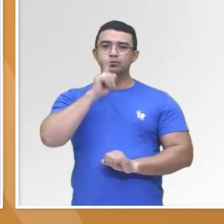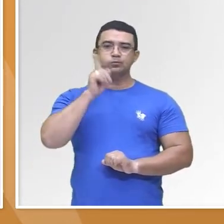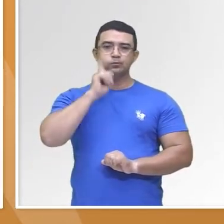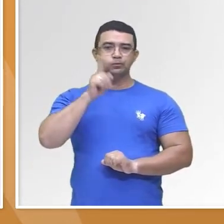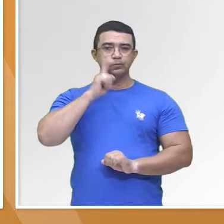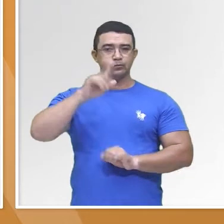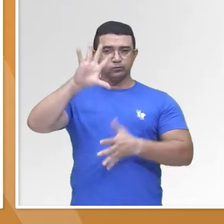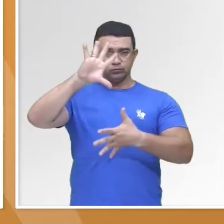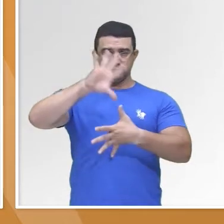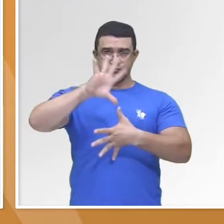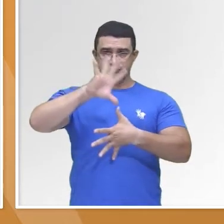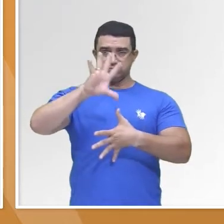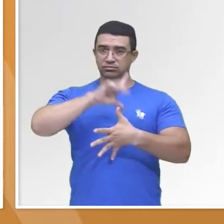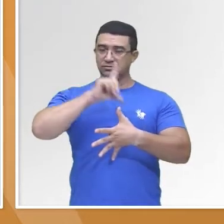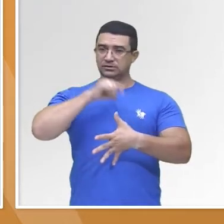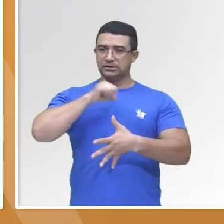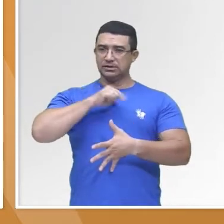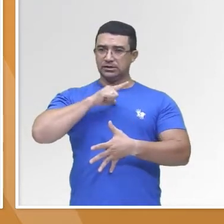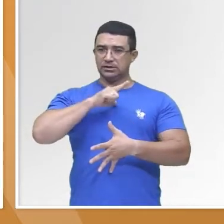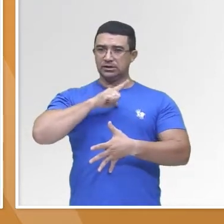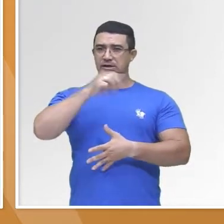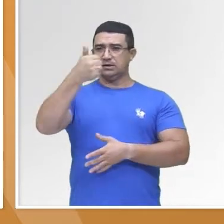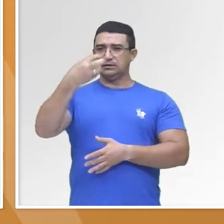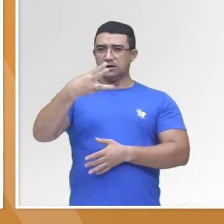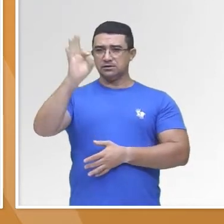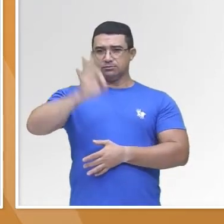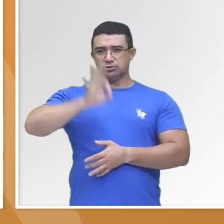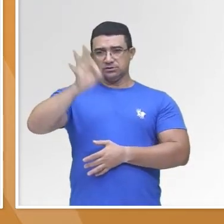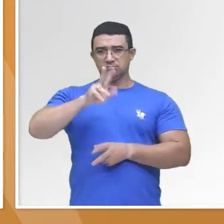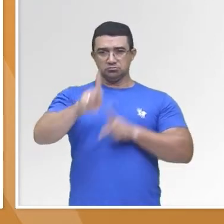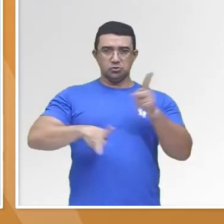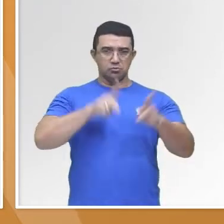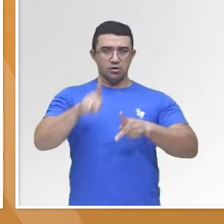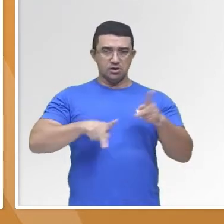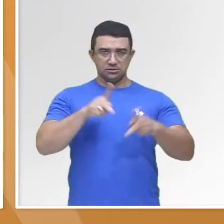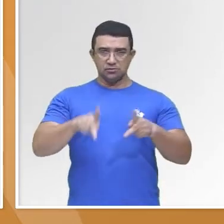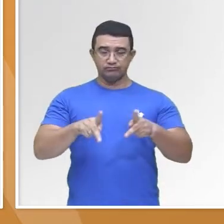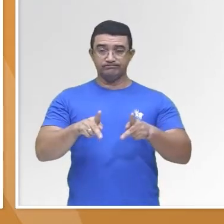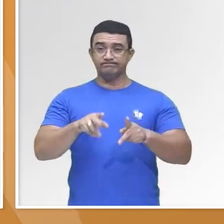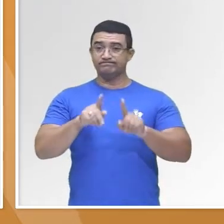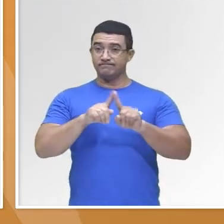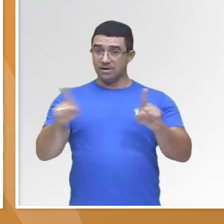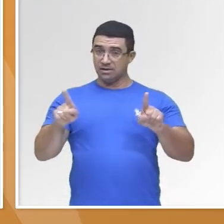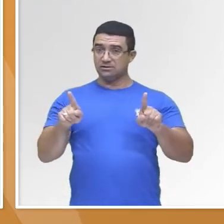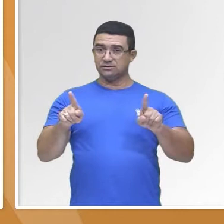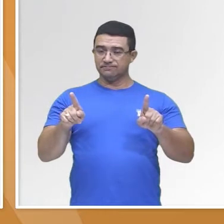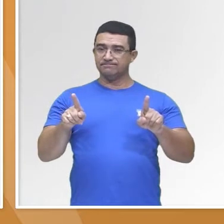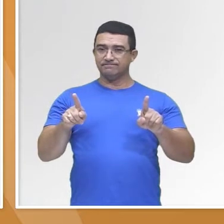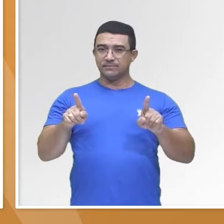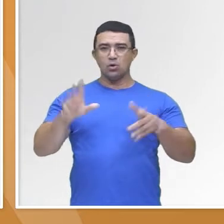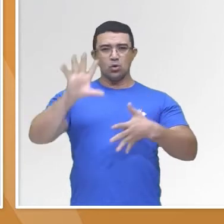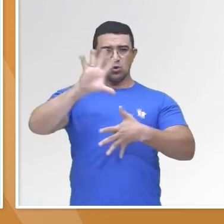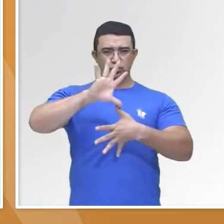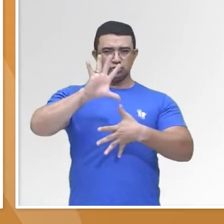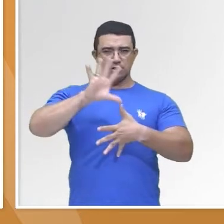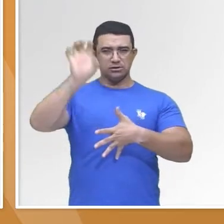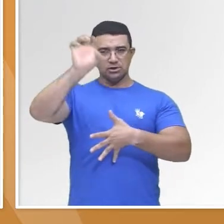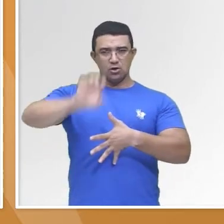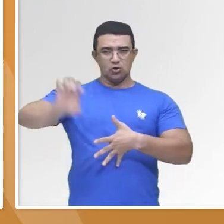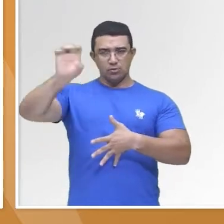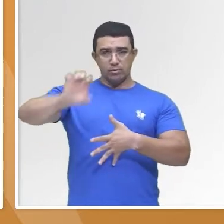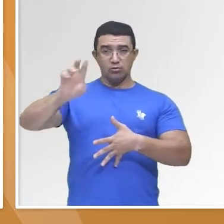média 13% da população mundial, o continente europeu em média